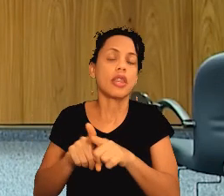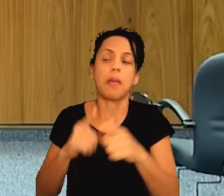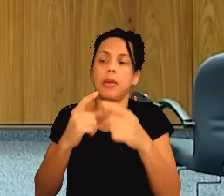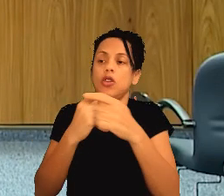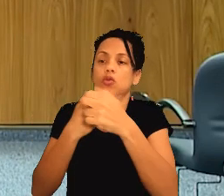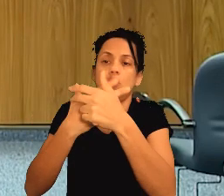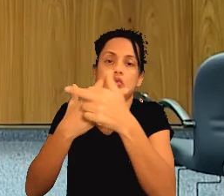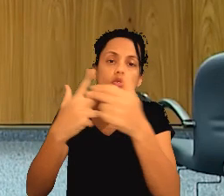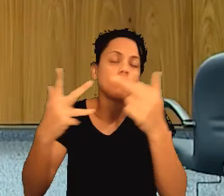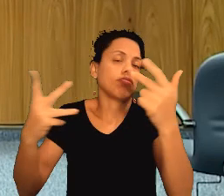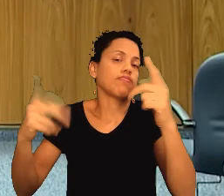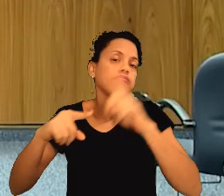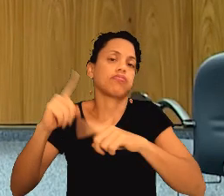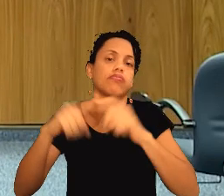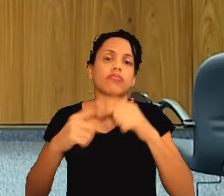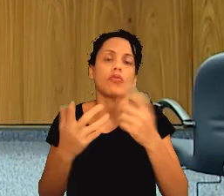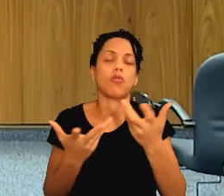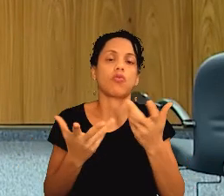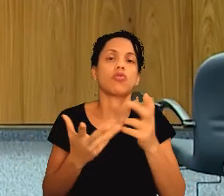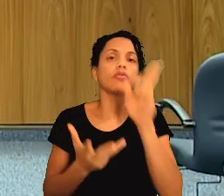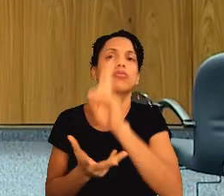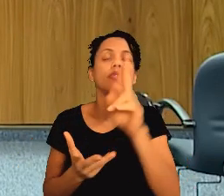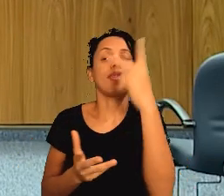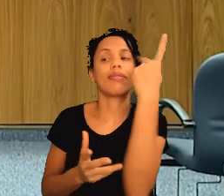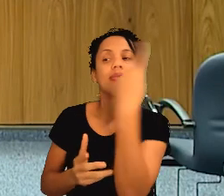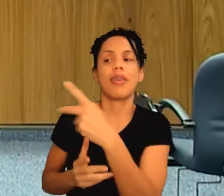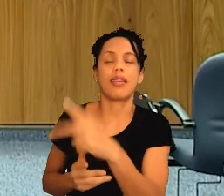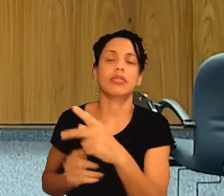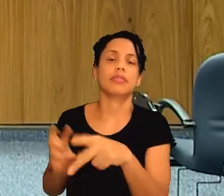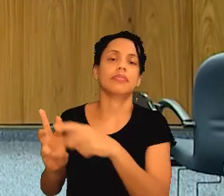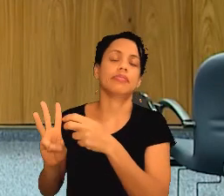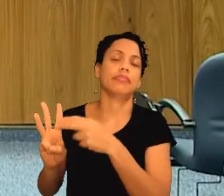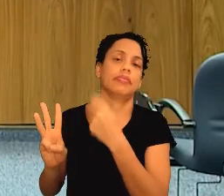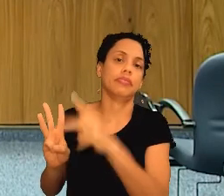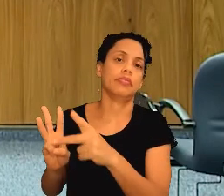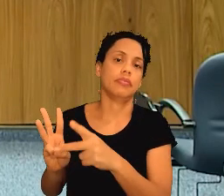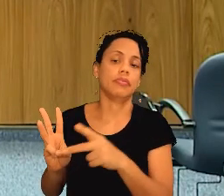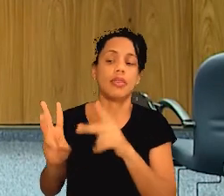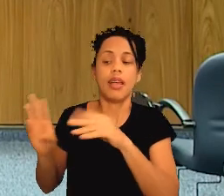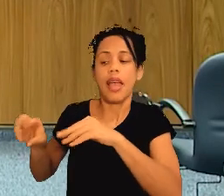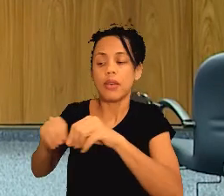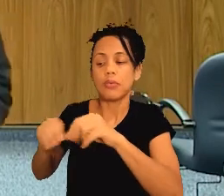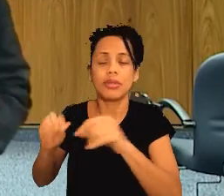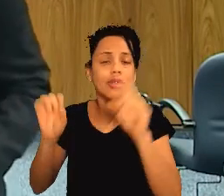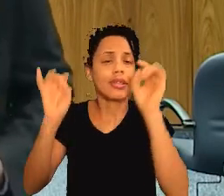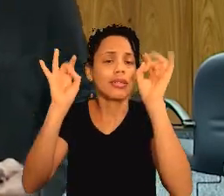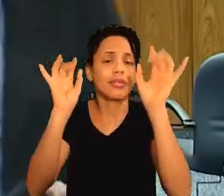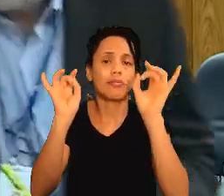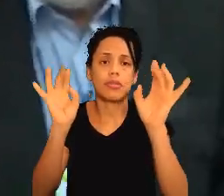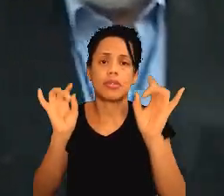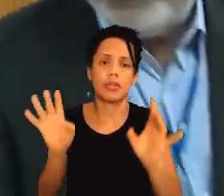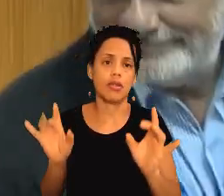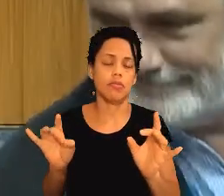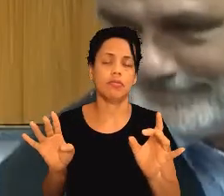as riquezas, exclusivamente dos indígenas. Então, é uma terra muito especial. Né?